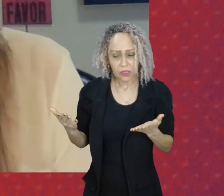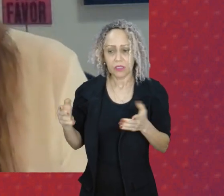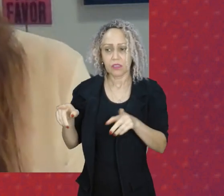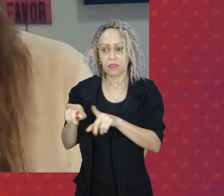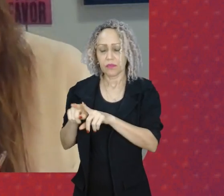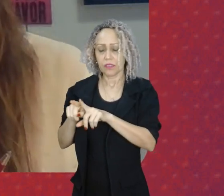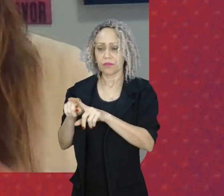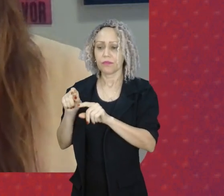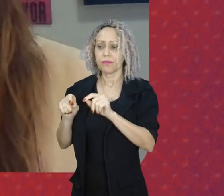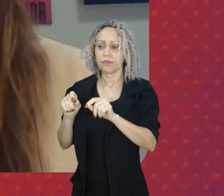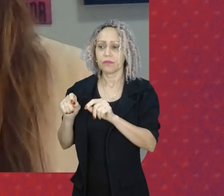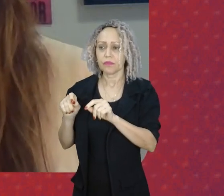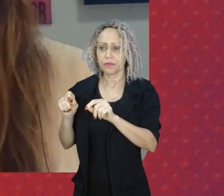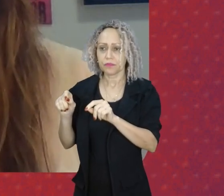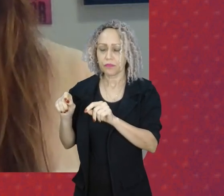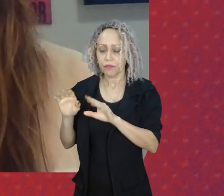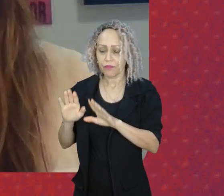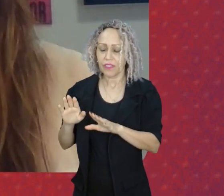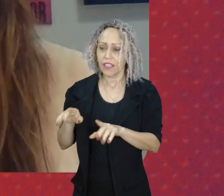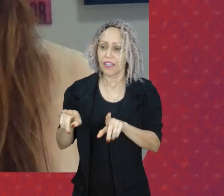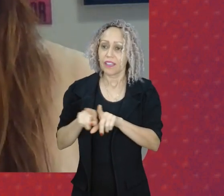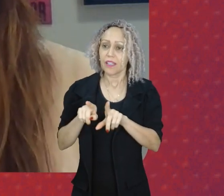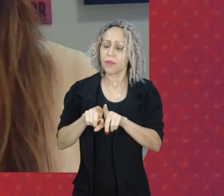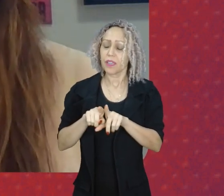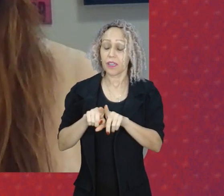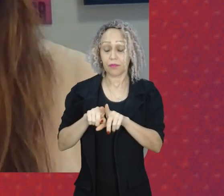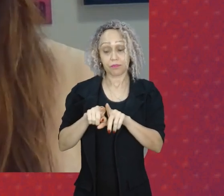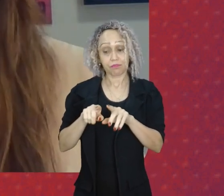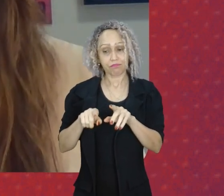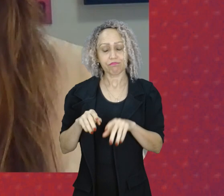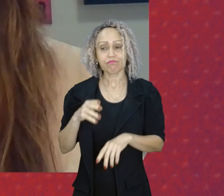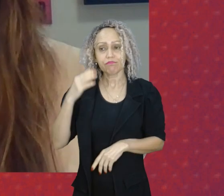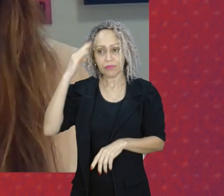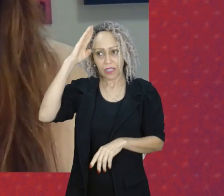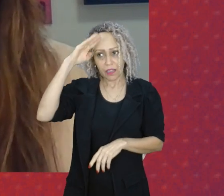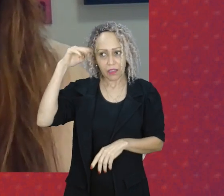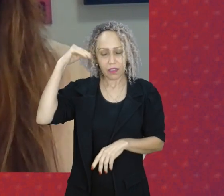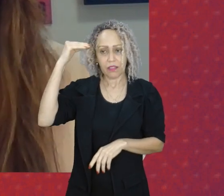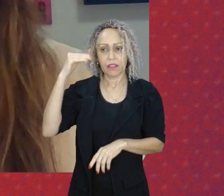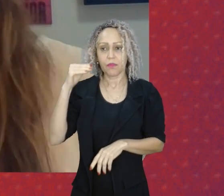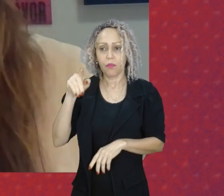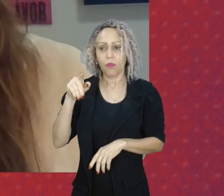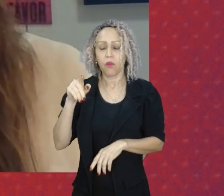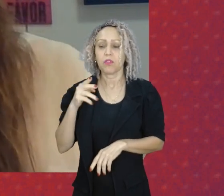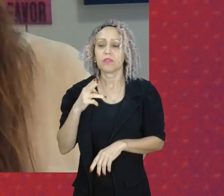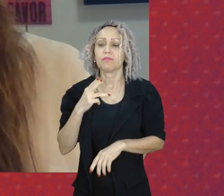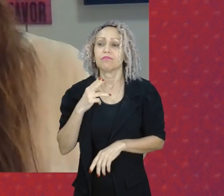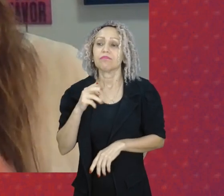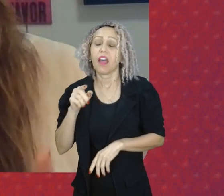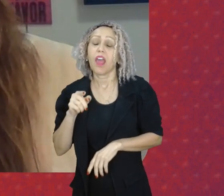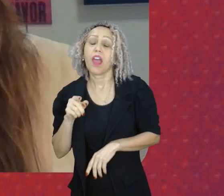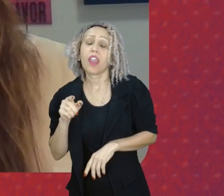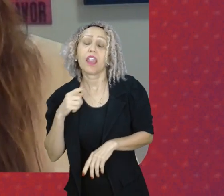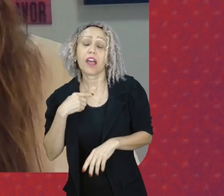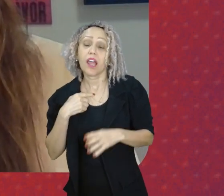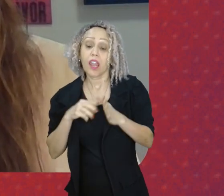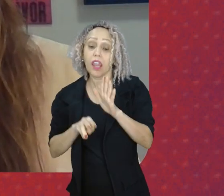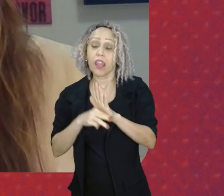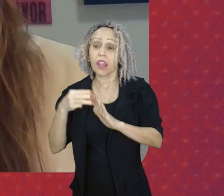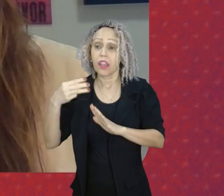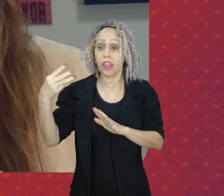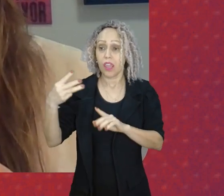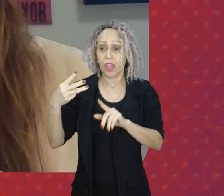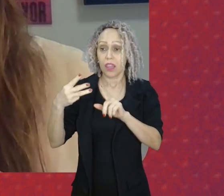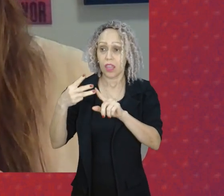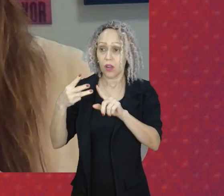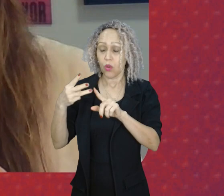um pouquinho, que foi a Simone Tebet chegar em terceiro lugar, né? Uma mulher que agora está apoiando aí